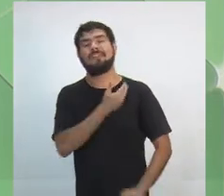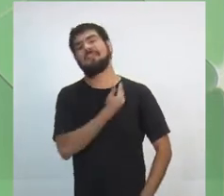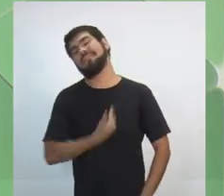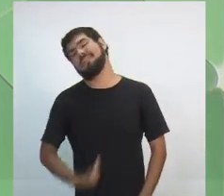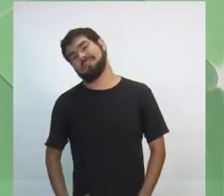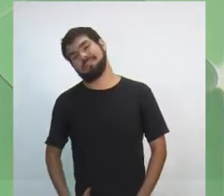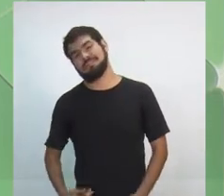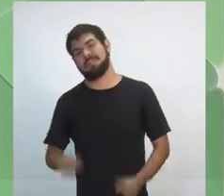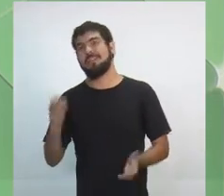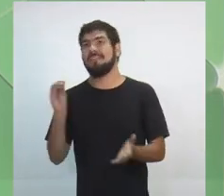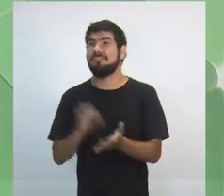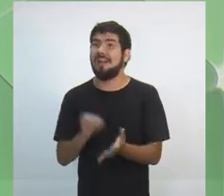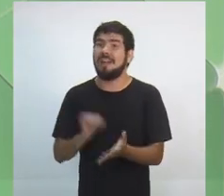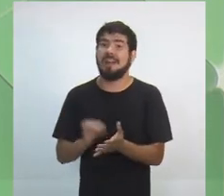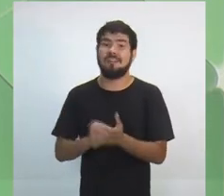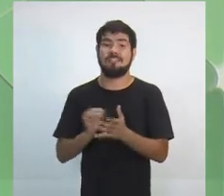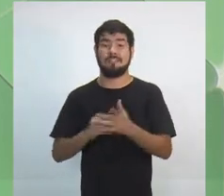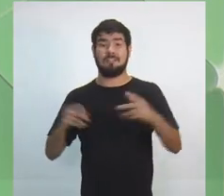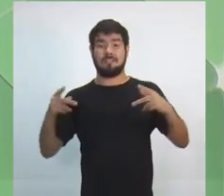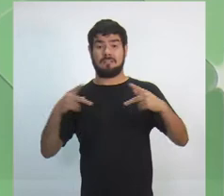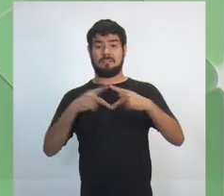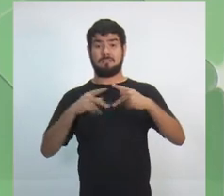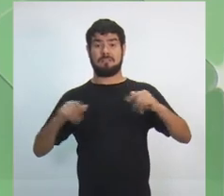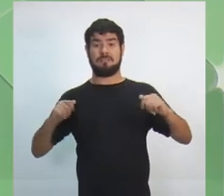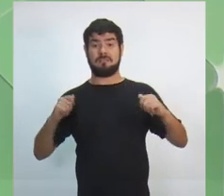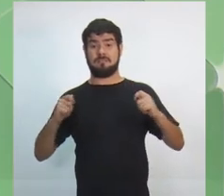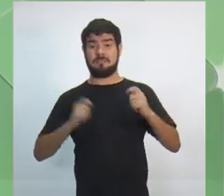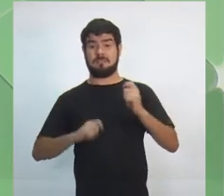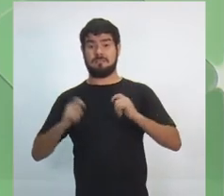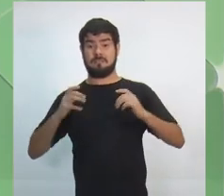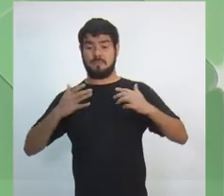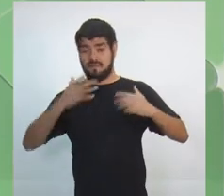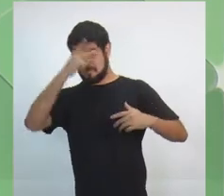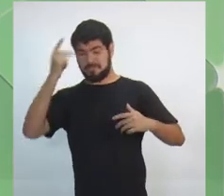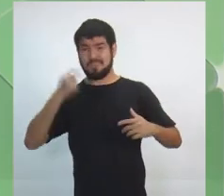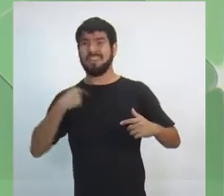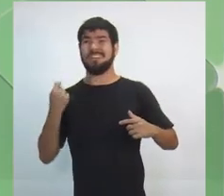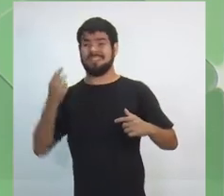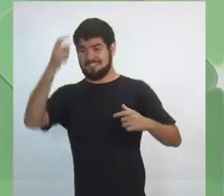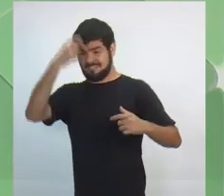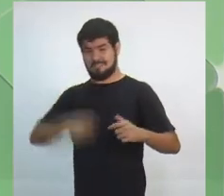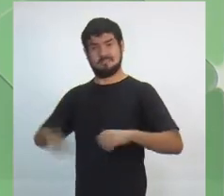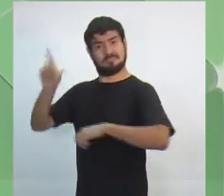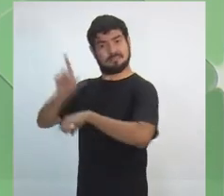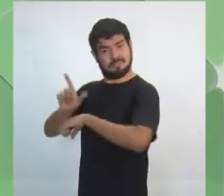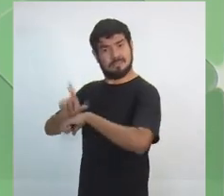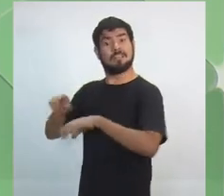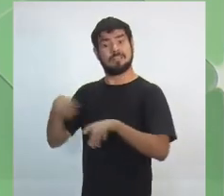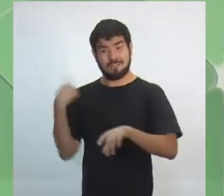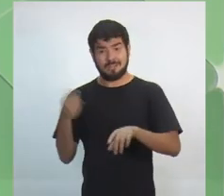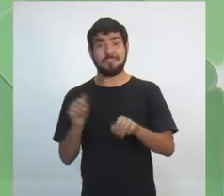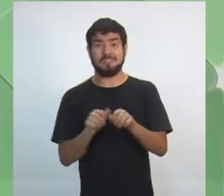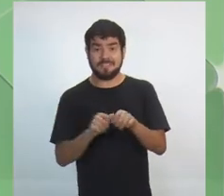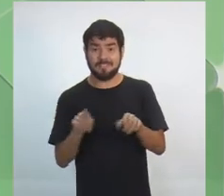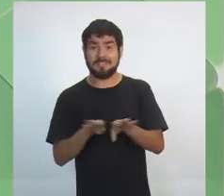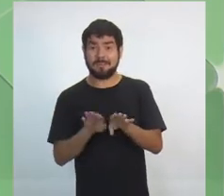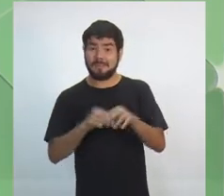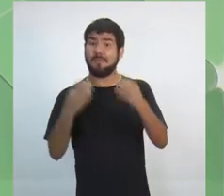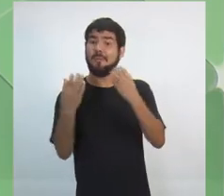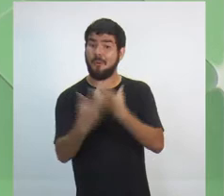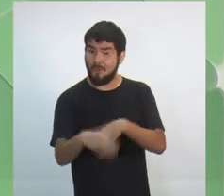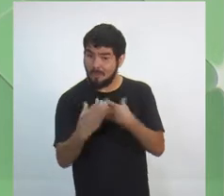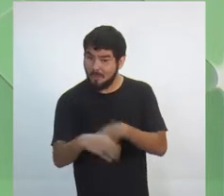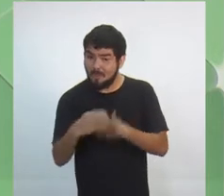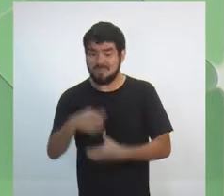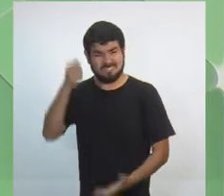E nós temos colocado que para garantir essas situações, nós vamos fazer concursos públicos também para que as pessoas tenham uma garantia do emprego.